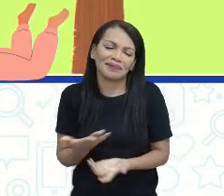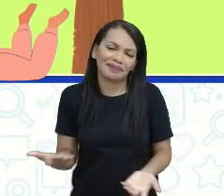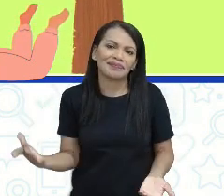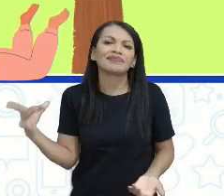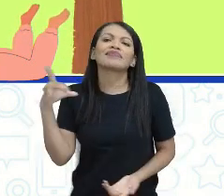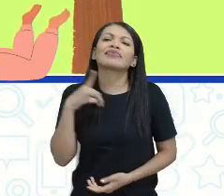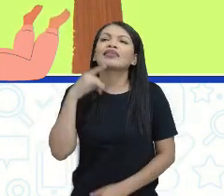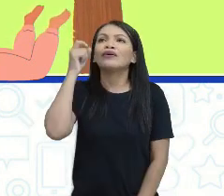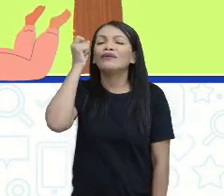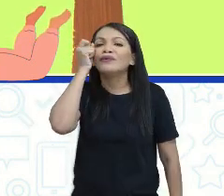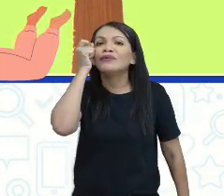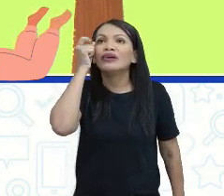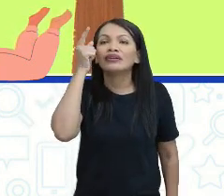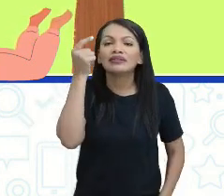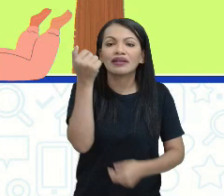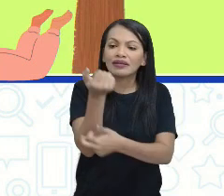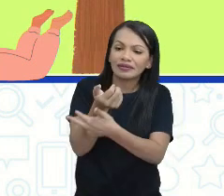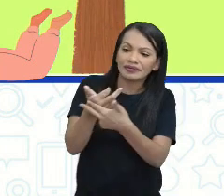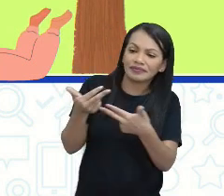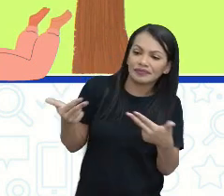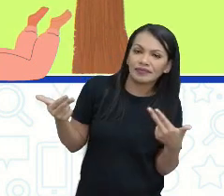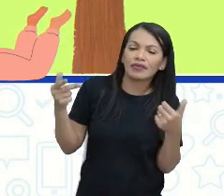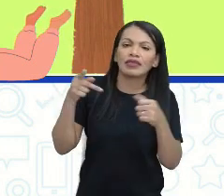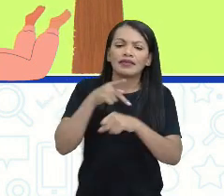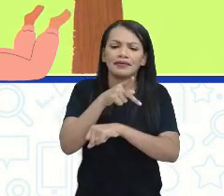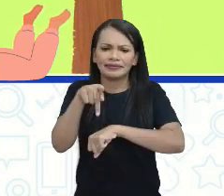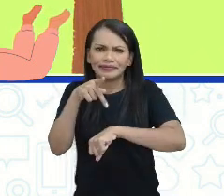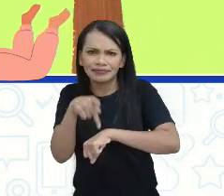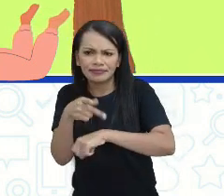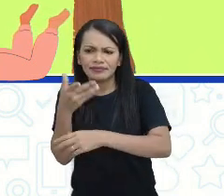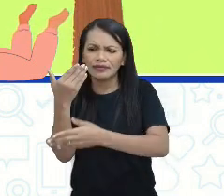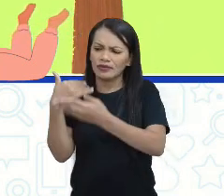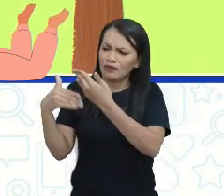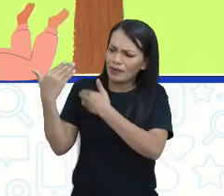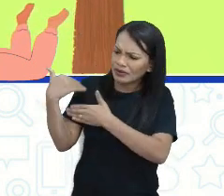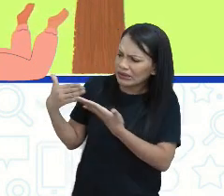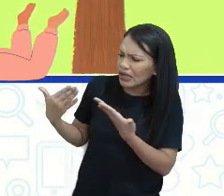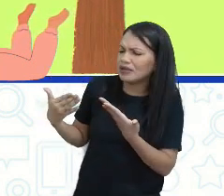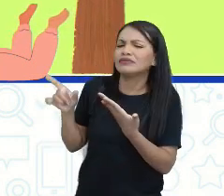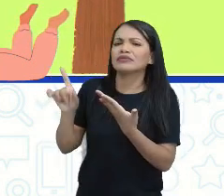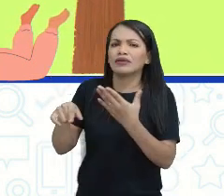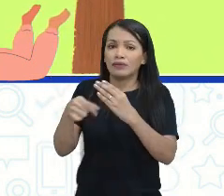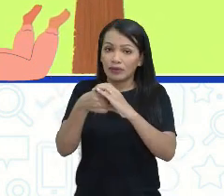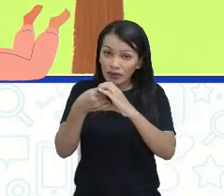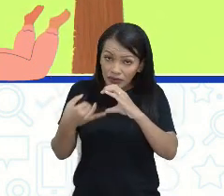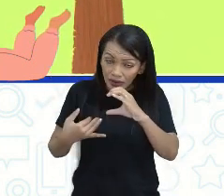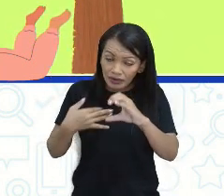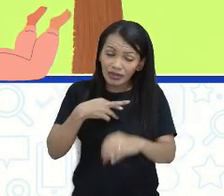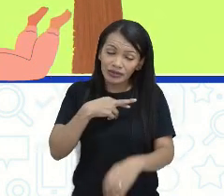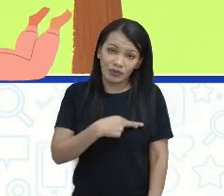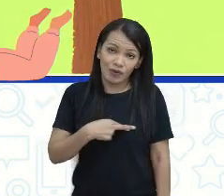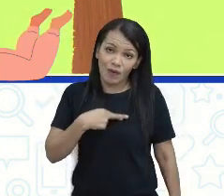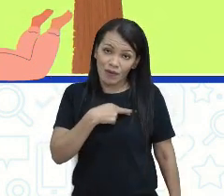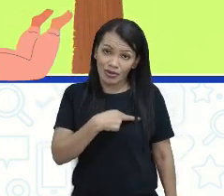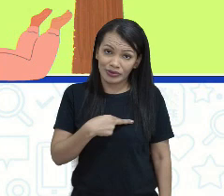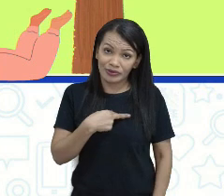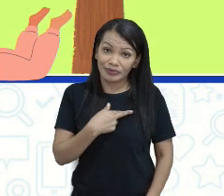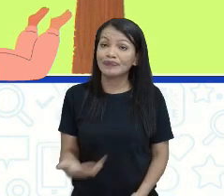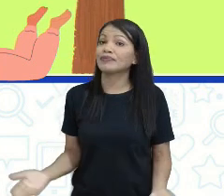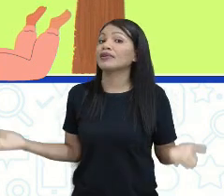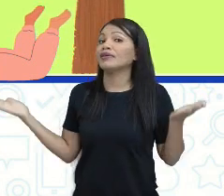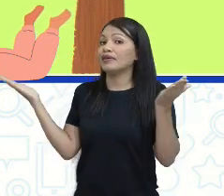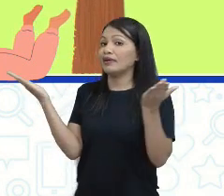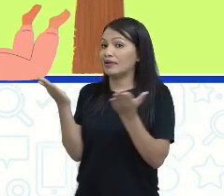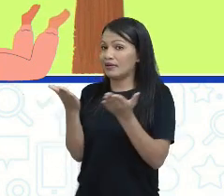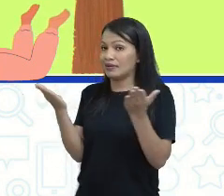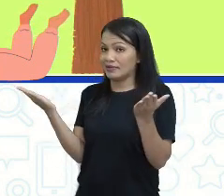a idealização das coisas, né? Da pátria, da infância, do passado, que é uma característica do romantismo. Agora,